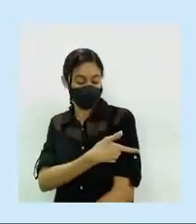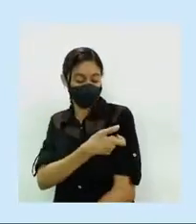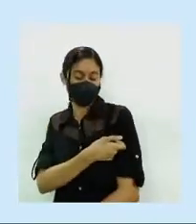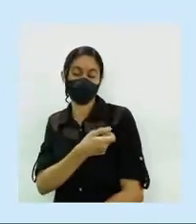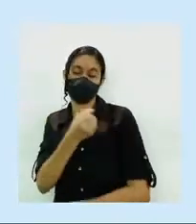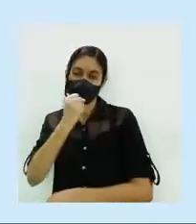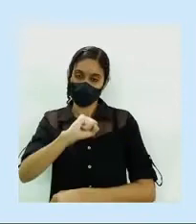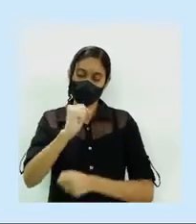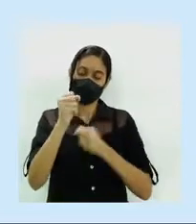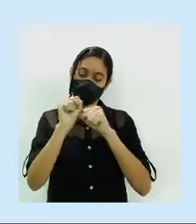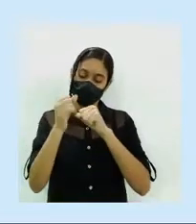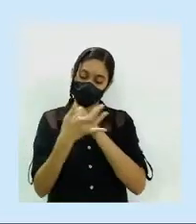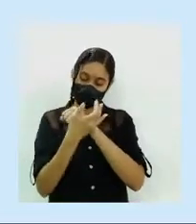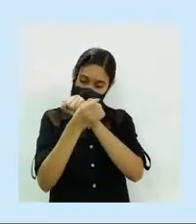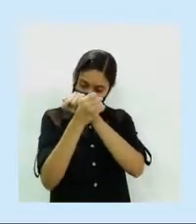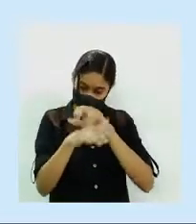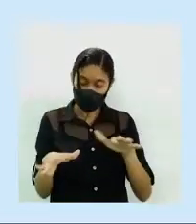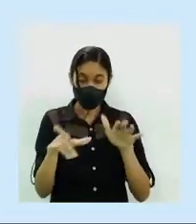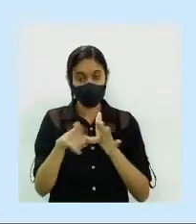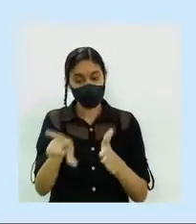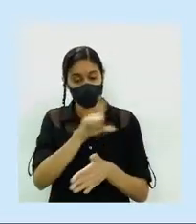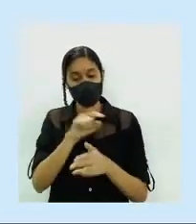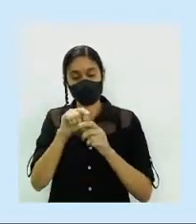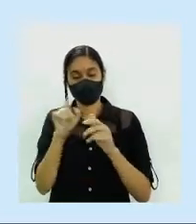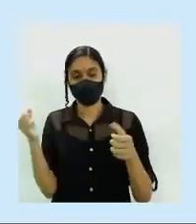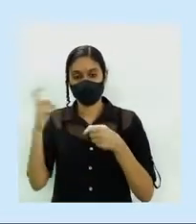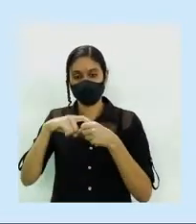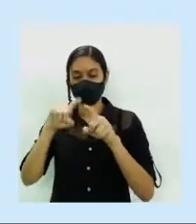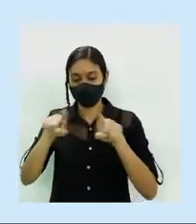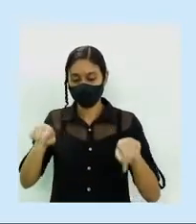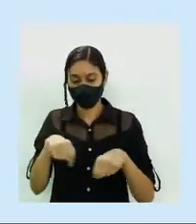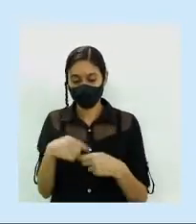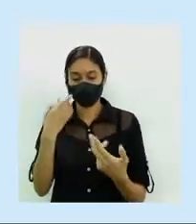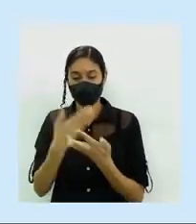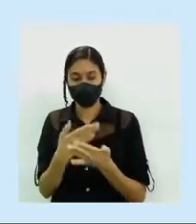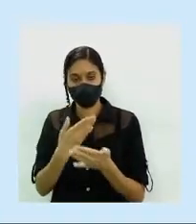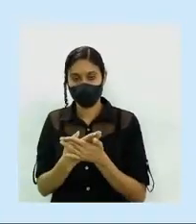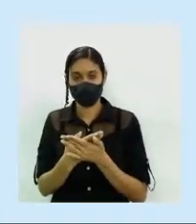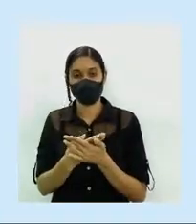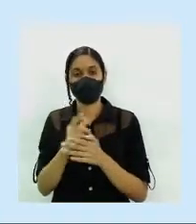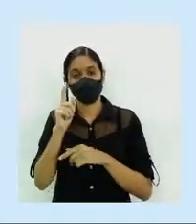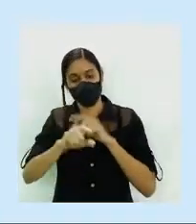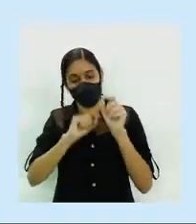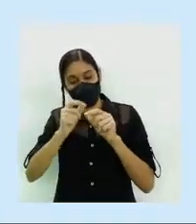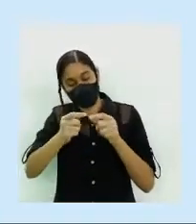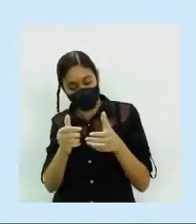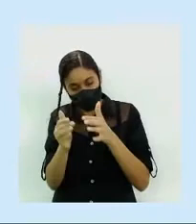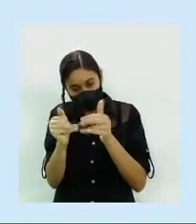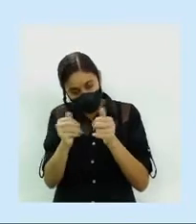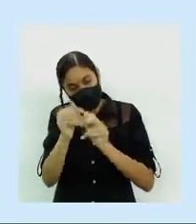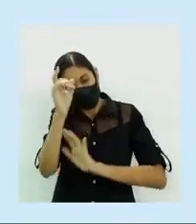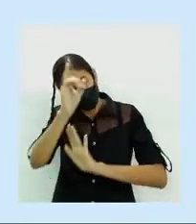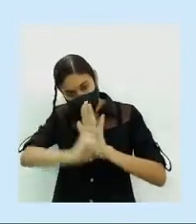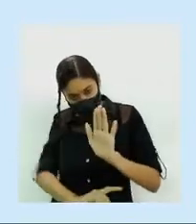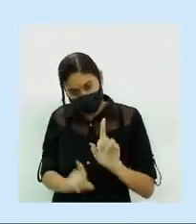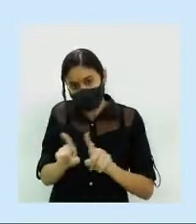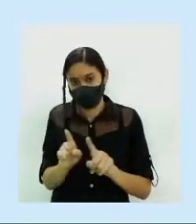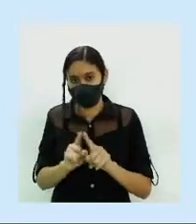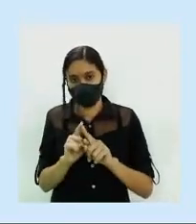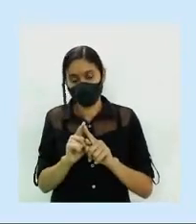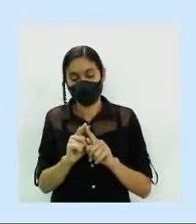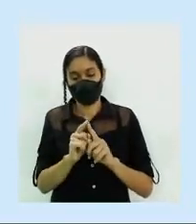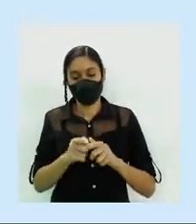a Covid antes de voltar para a sala de aula. E isso tudo em forma de reivindicação de direitos e protesto.